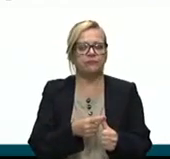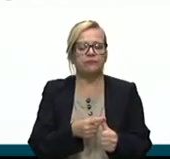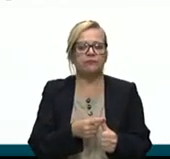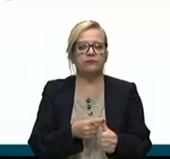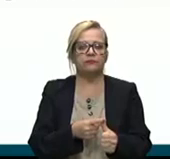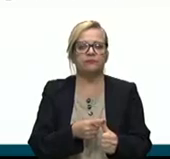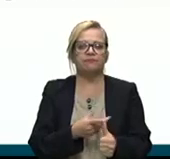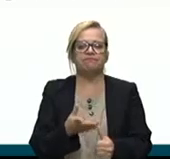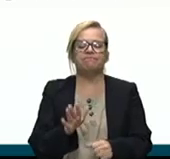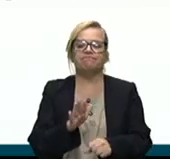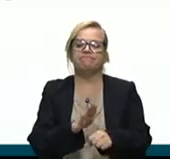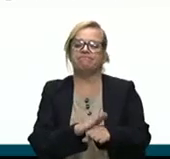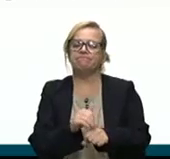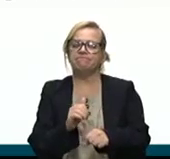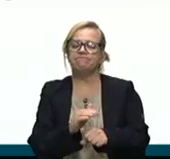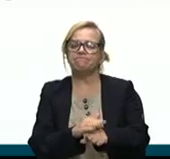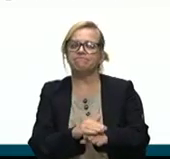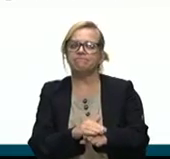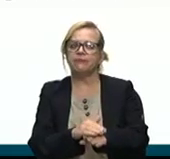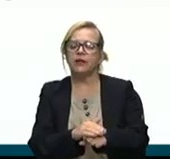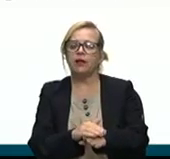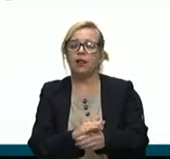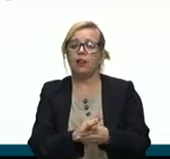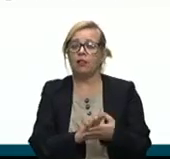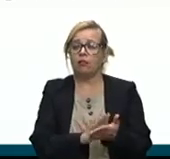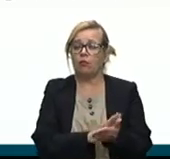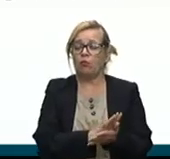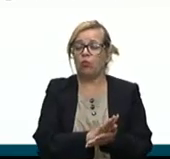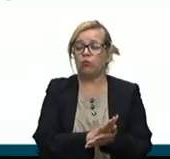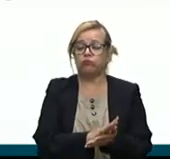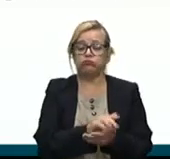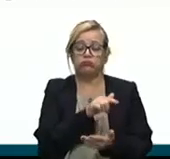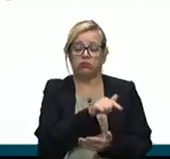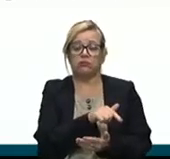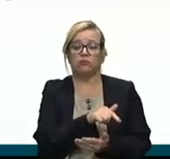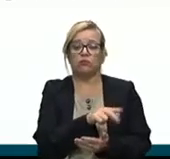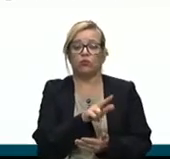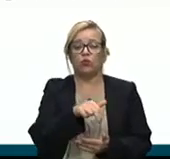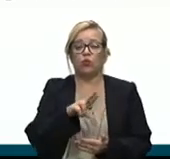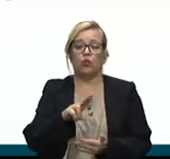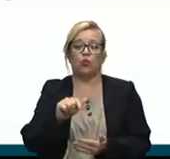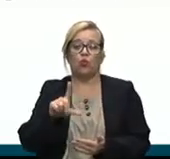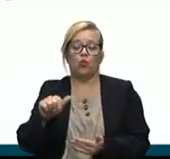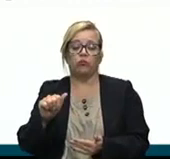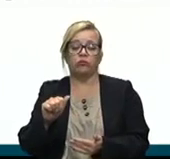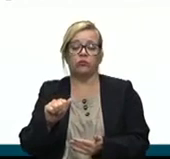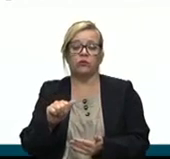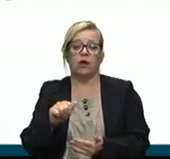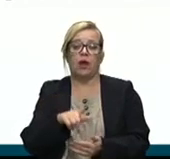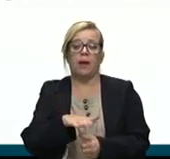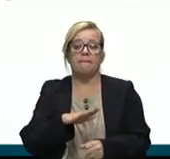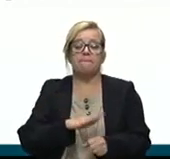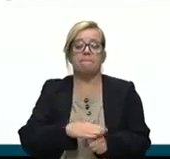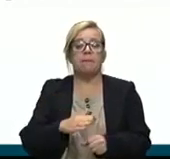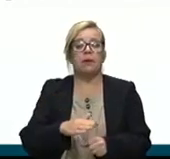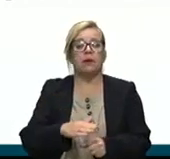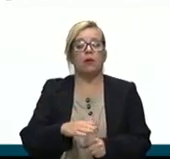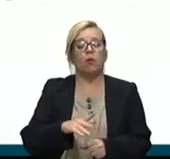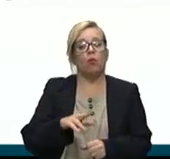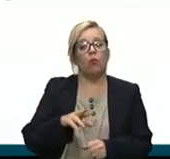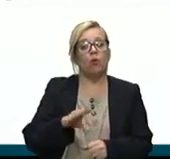você chamar de hipótese nula, dizer que na hipótese nula esse coeficiente é maior ou igual que